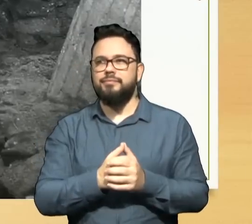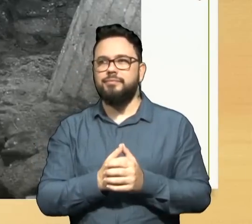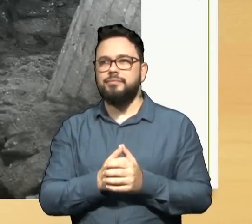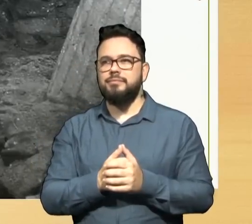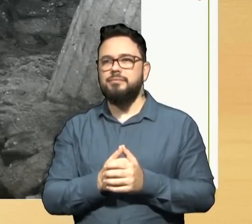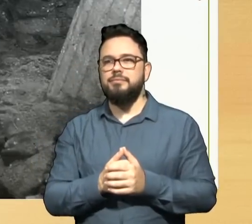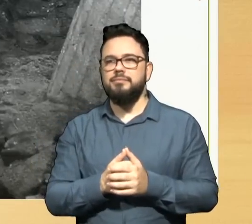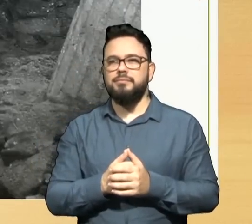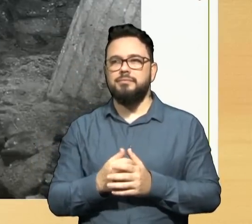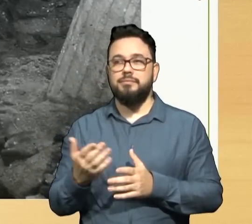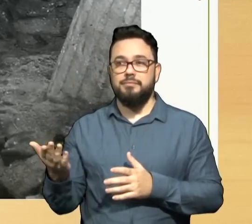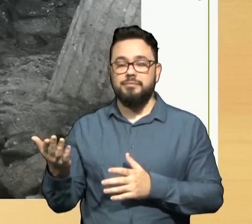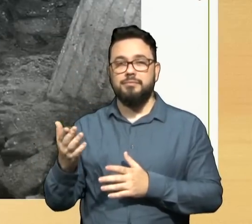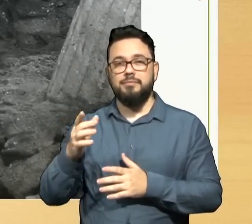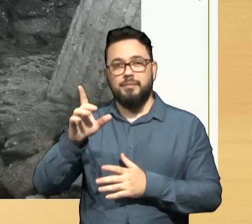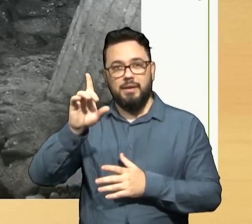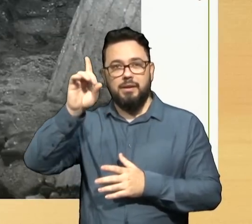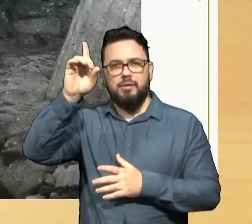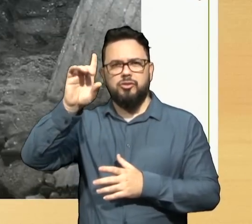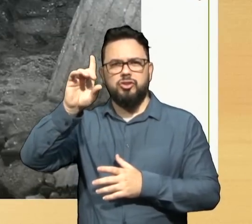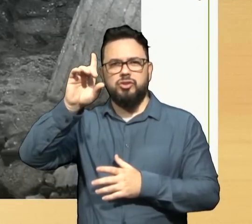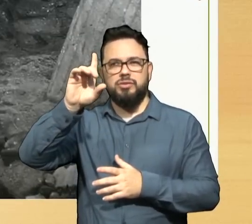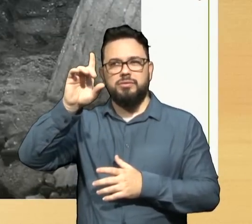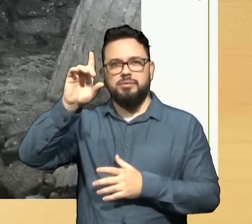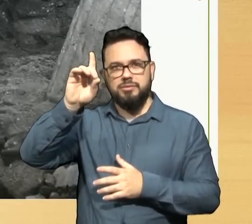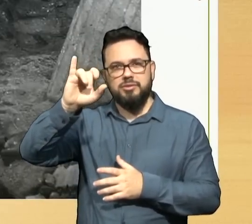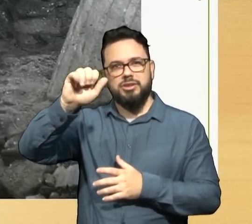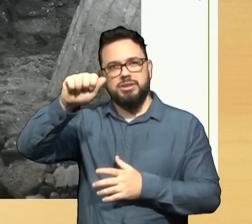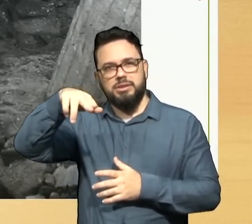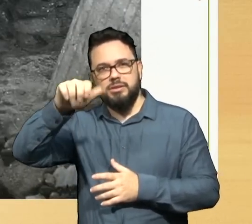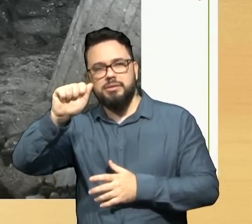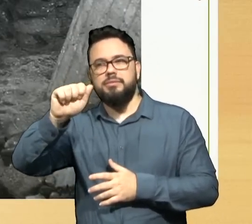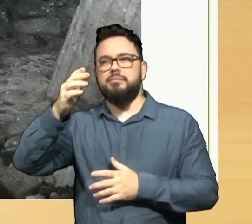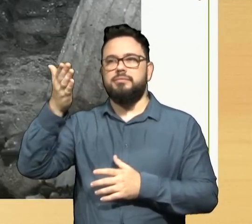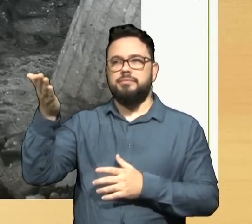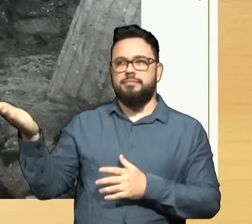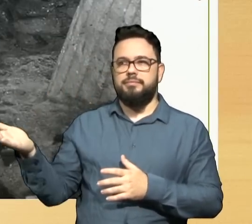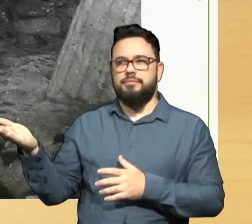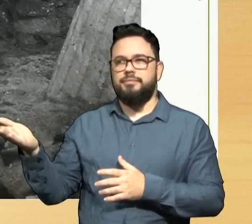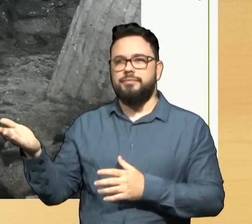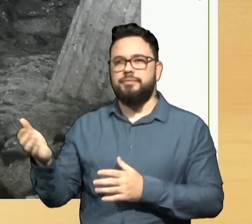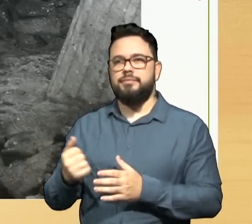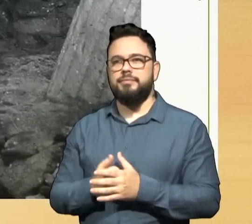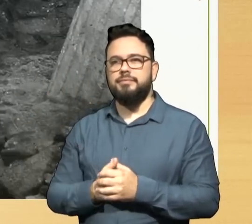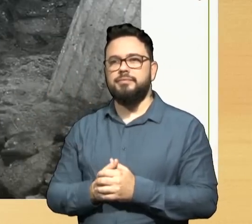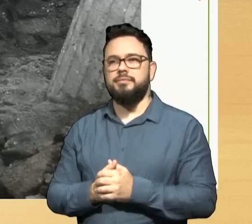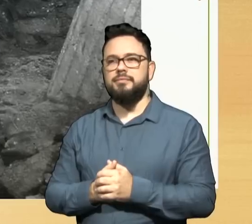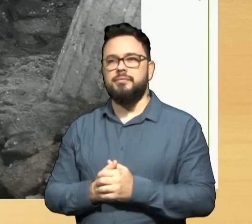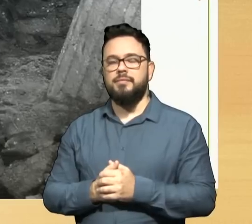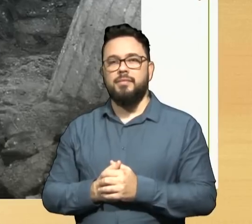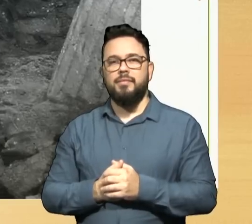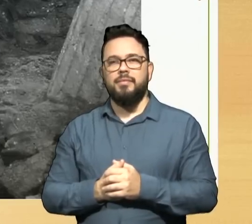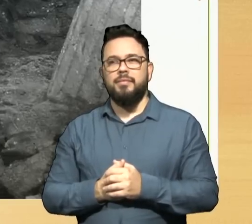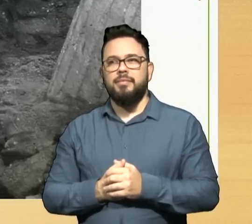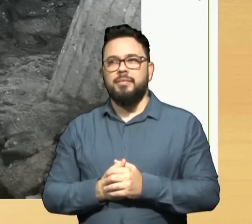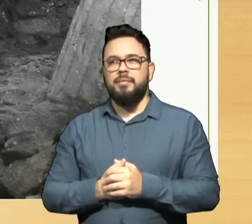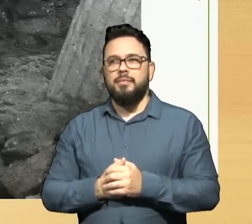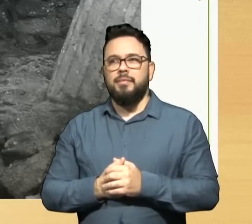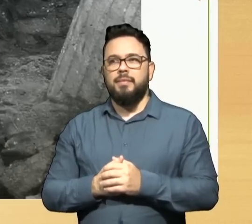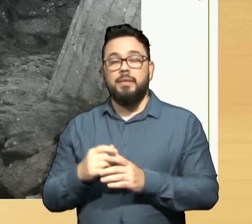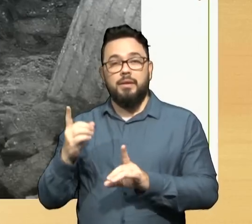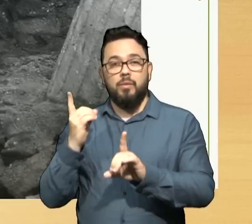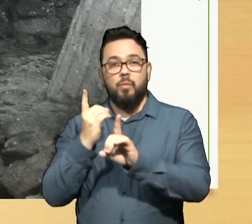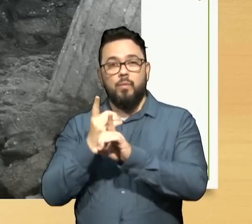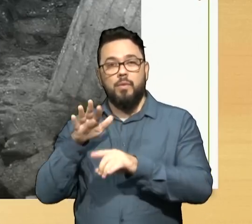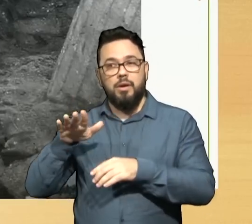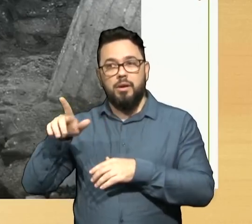a Diana dos Efésios tá bem ah essa imagem foi encontrada embaixo